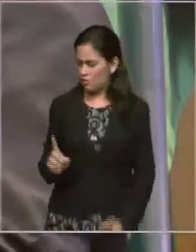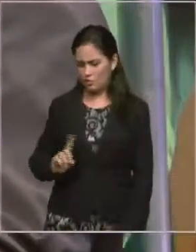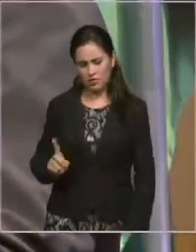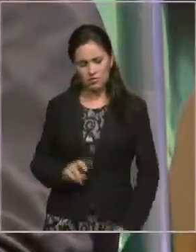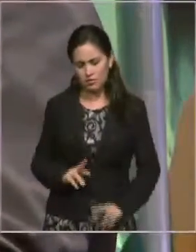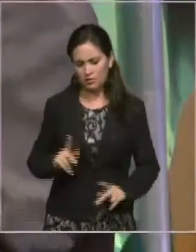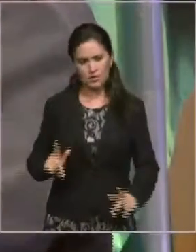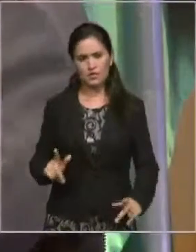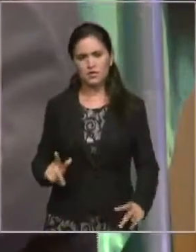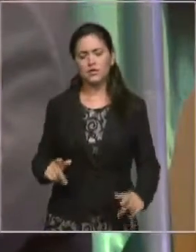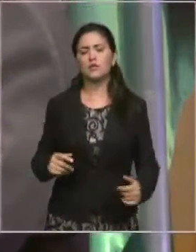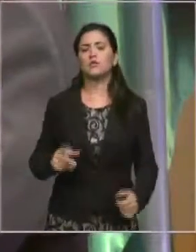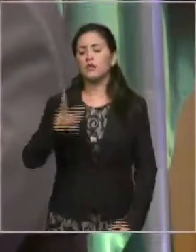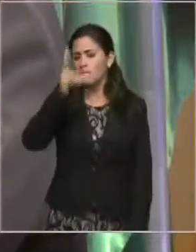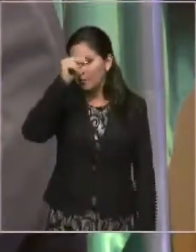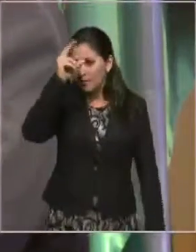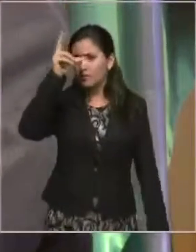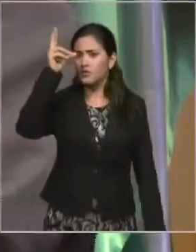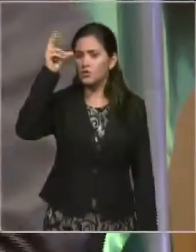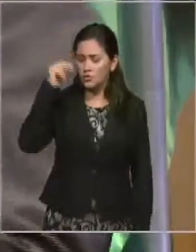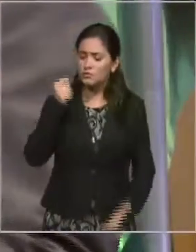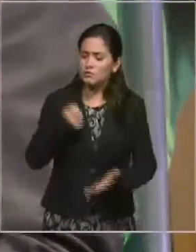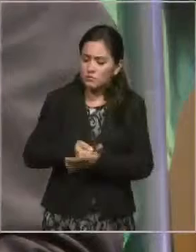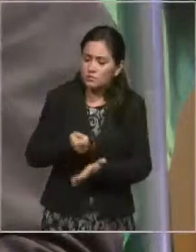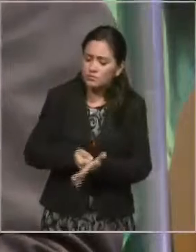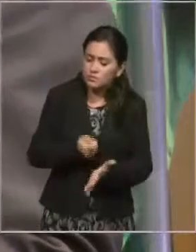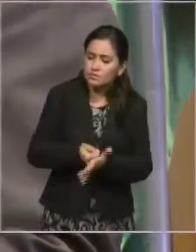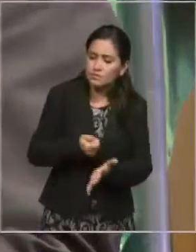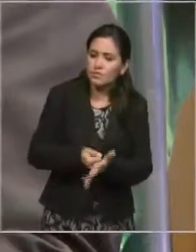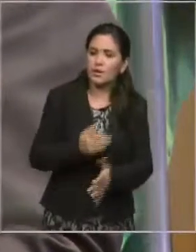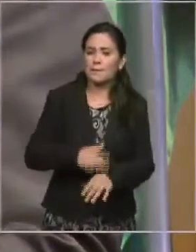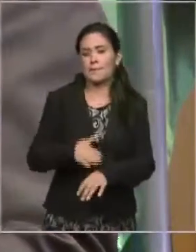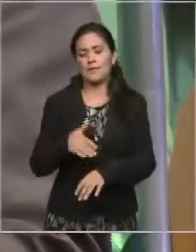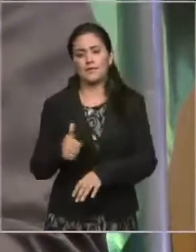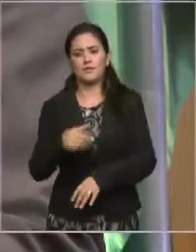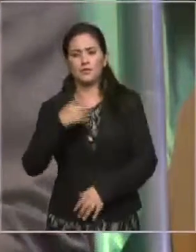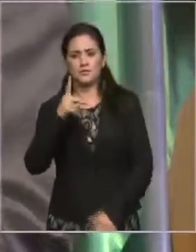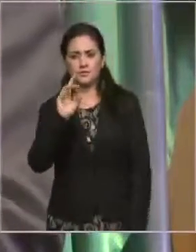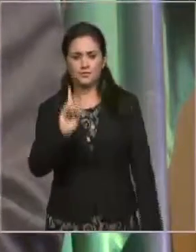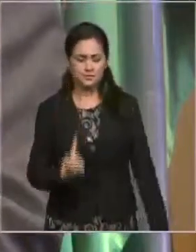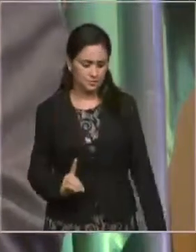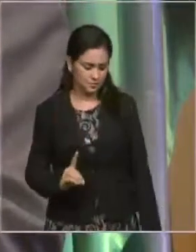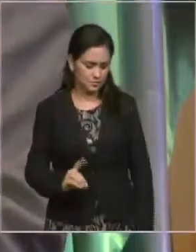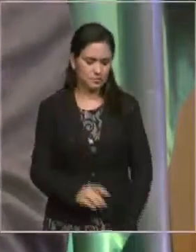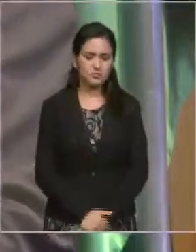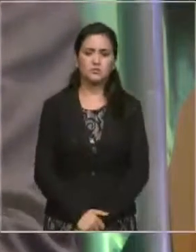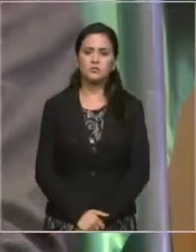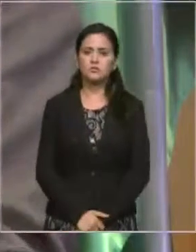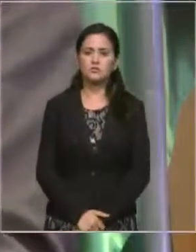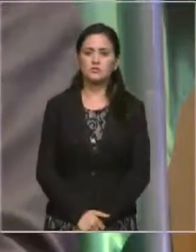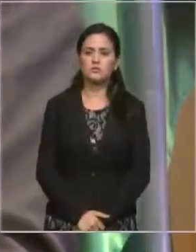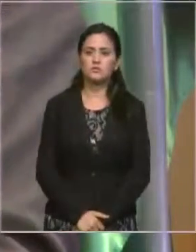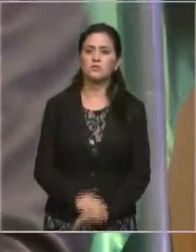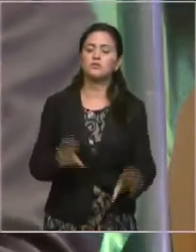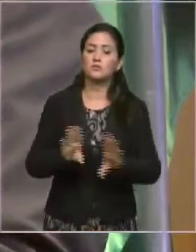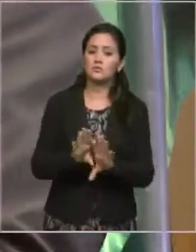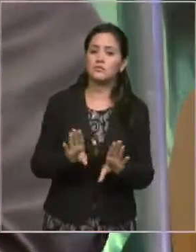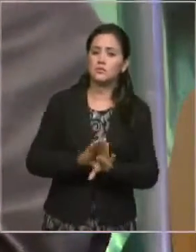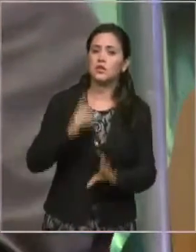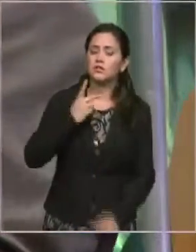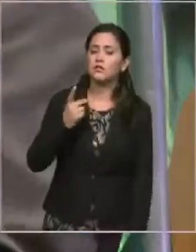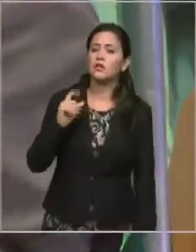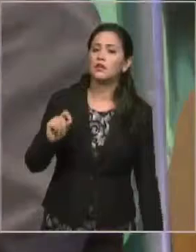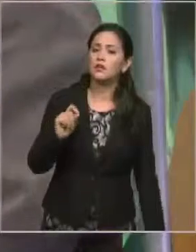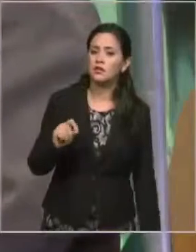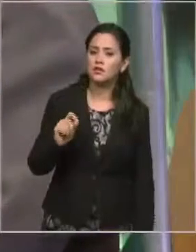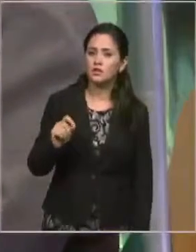entre as prefeituras para poder cobrar melhor os seus direitos. Quero destacar ainda, senhoras e senhores, que na solenidade estava todo o